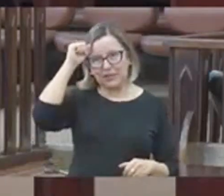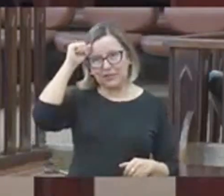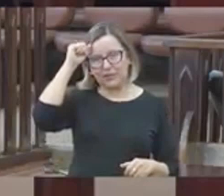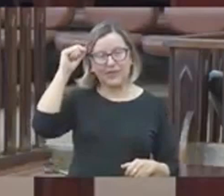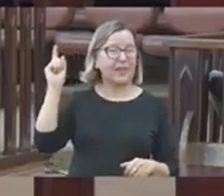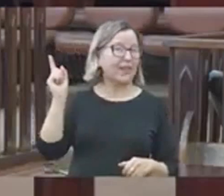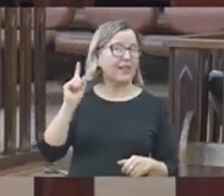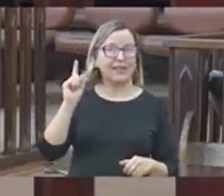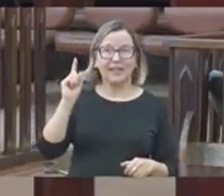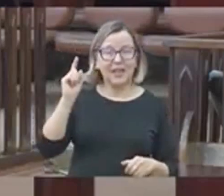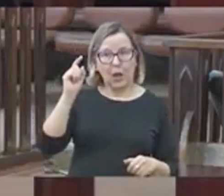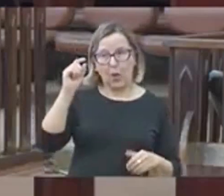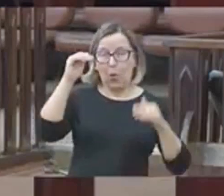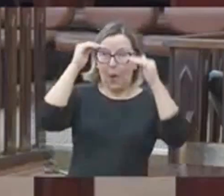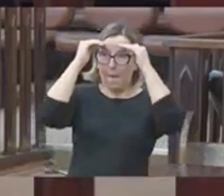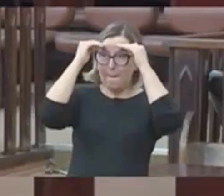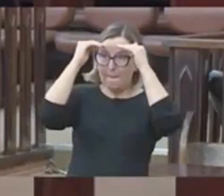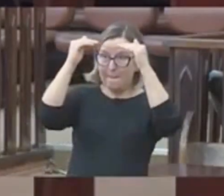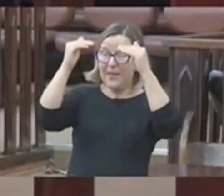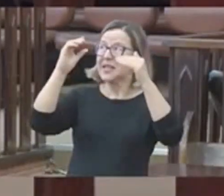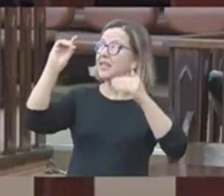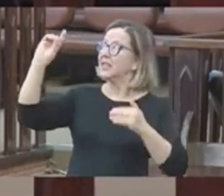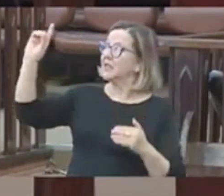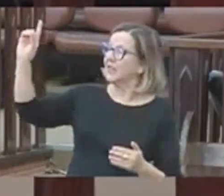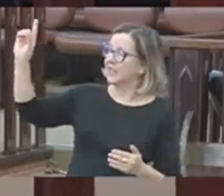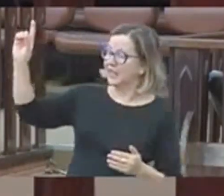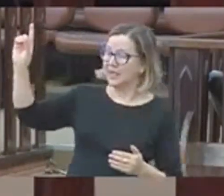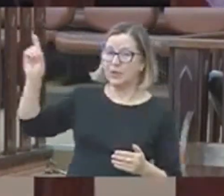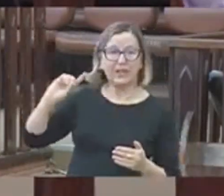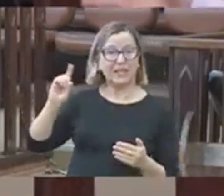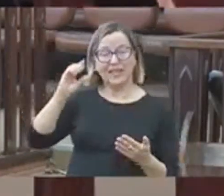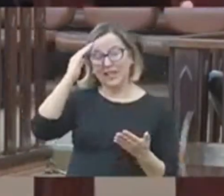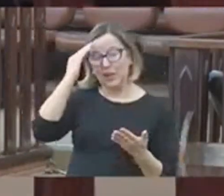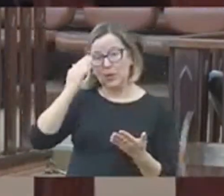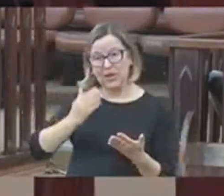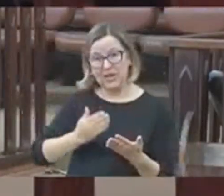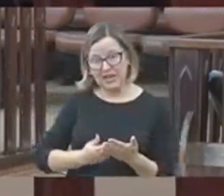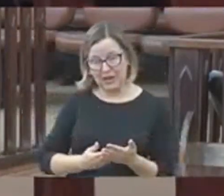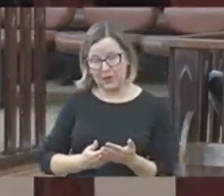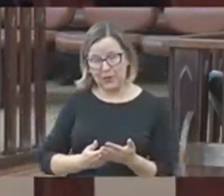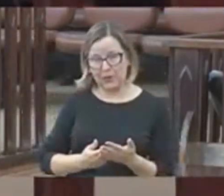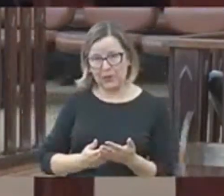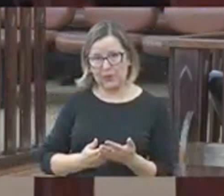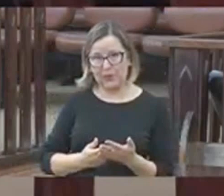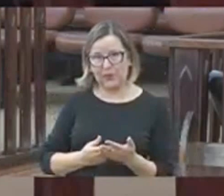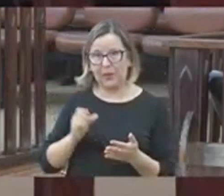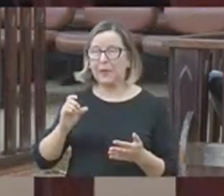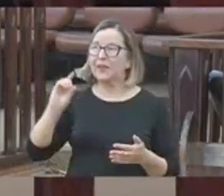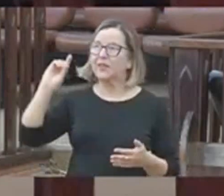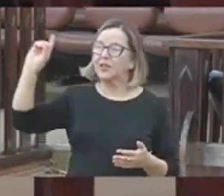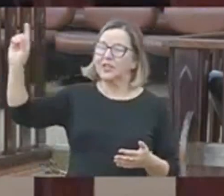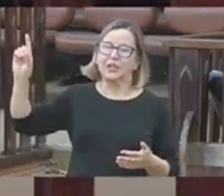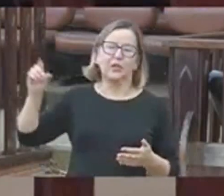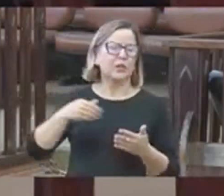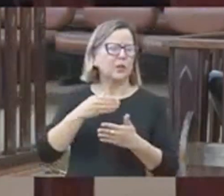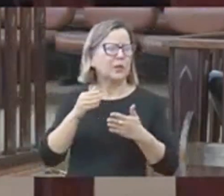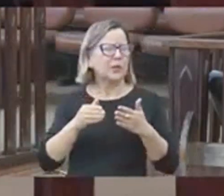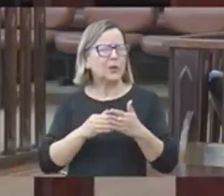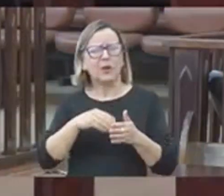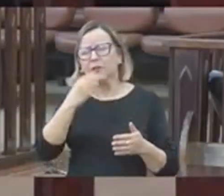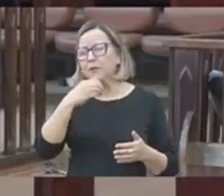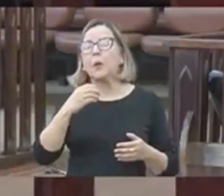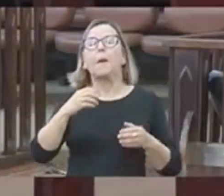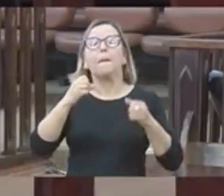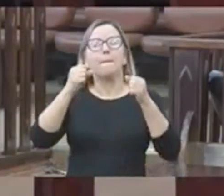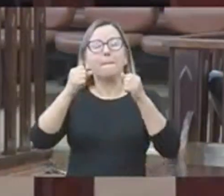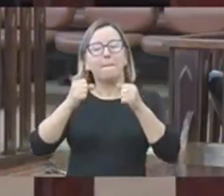na palavra que Deus havia dito a ele, de todo fruto você pode comer, Adão, mas da árvore do